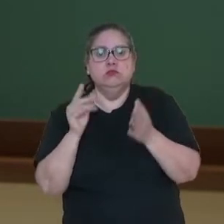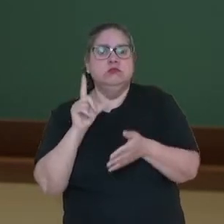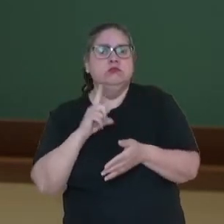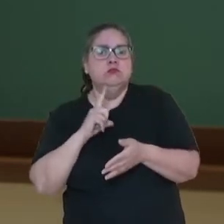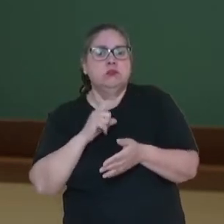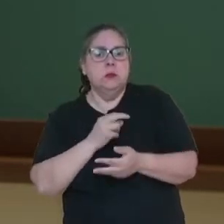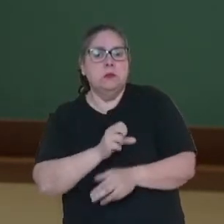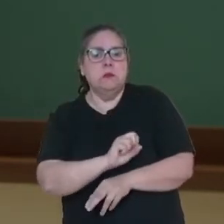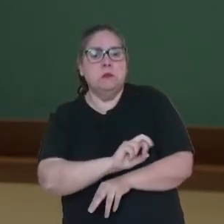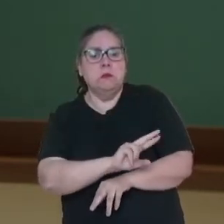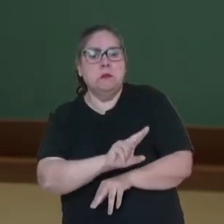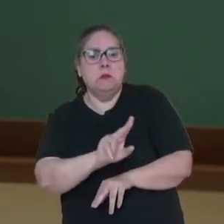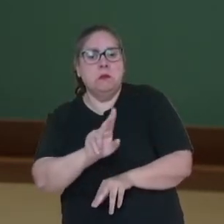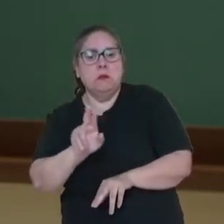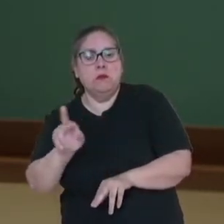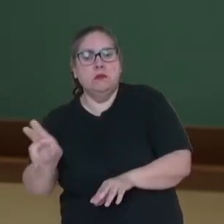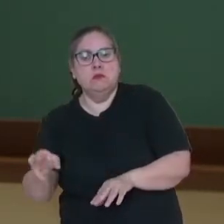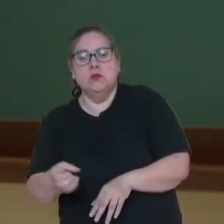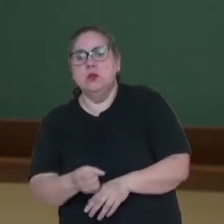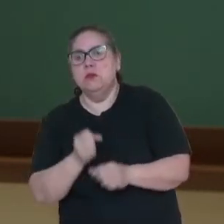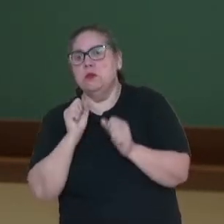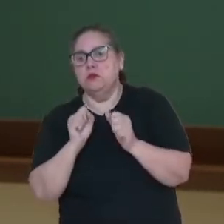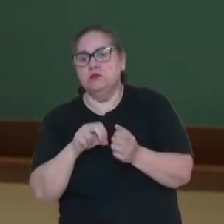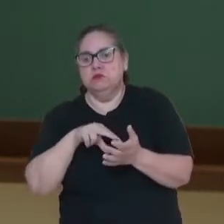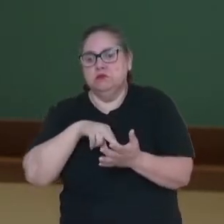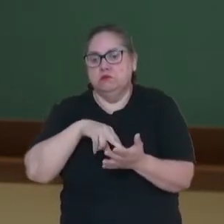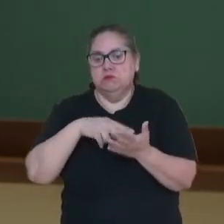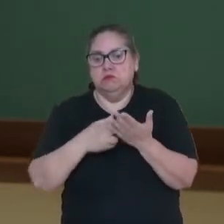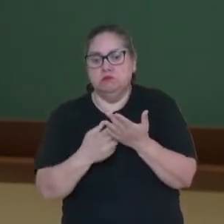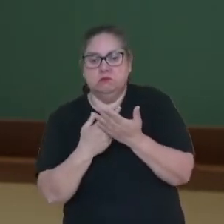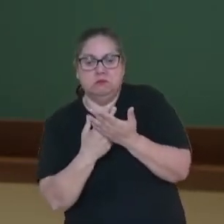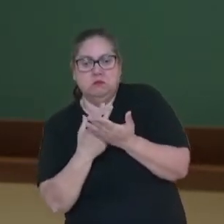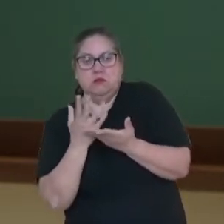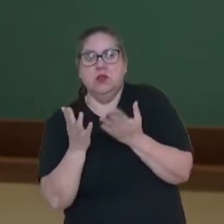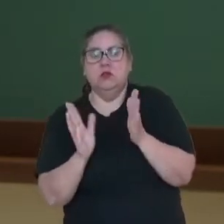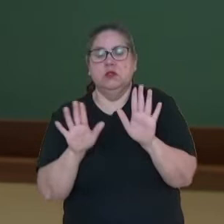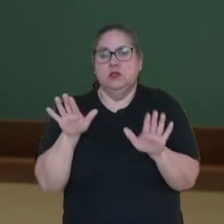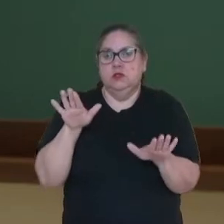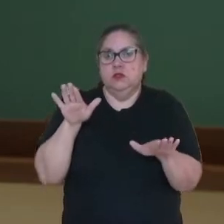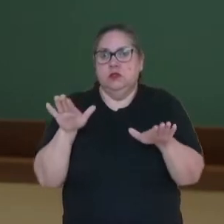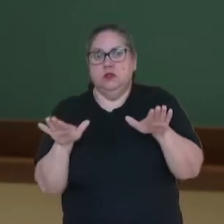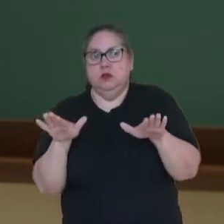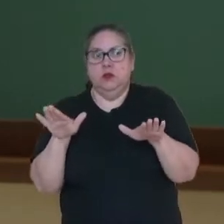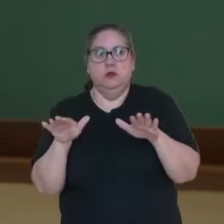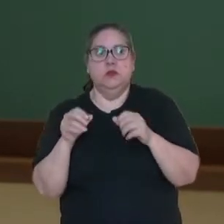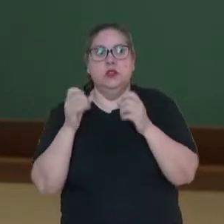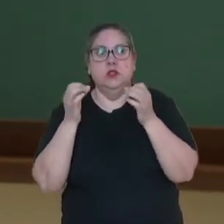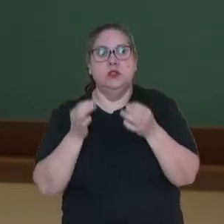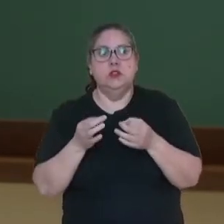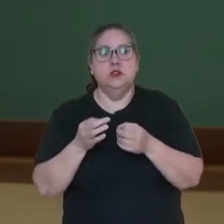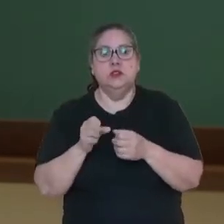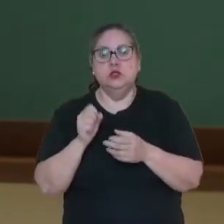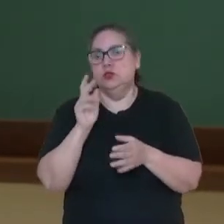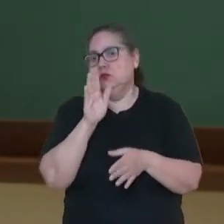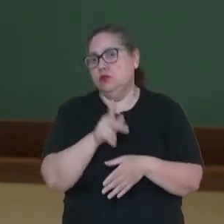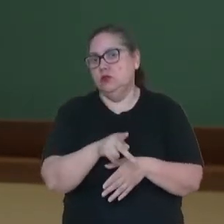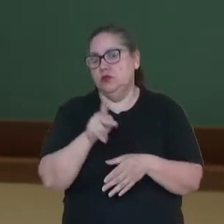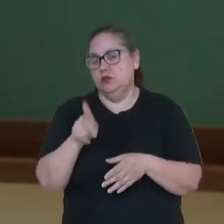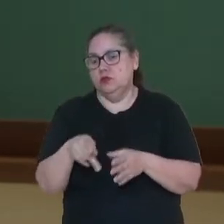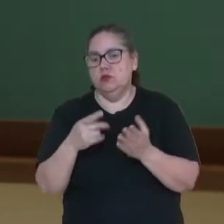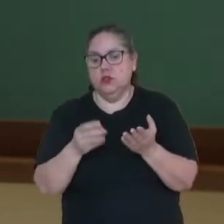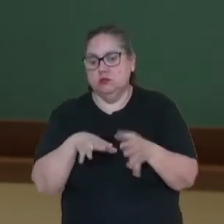existem várias posições em que eu posso me equilibrar, certo? Então o seu professor aí